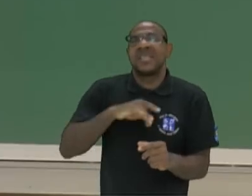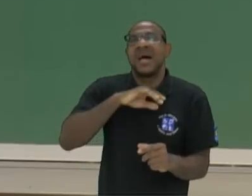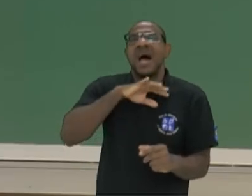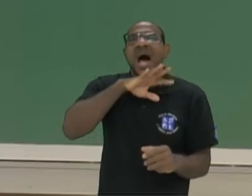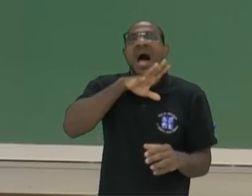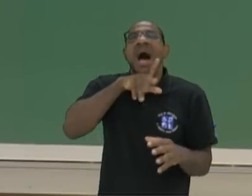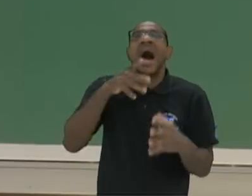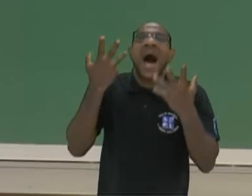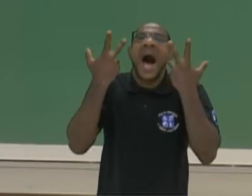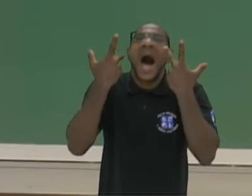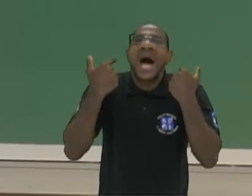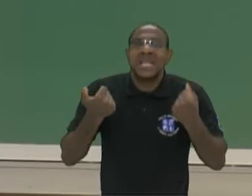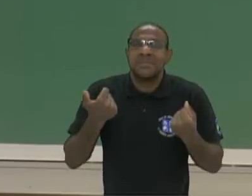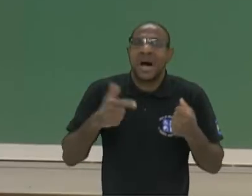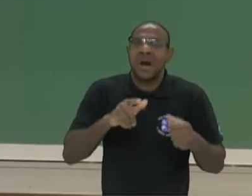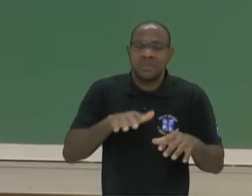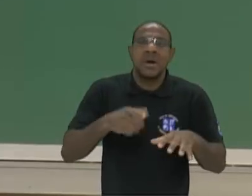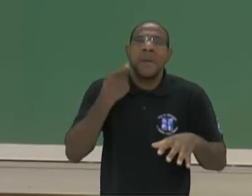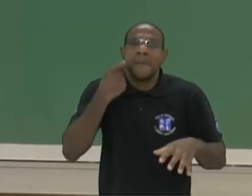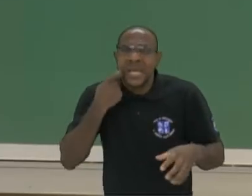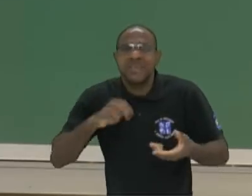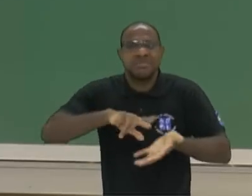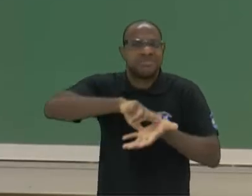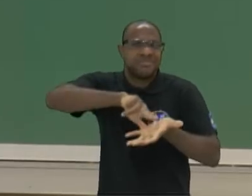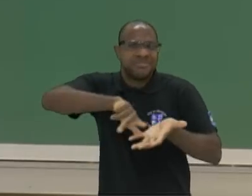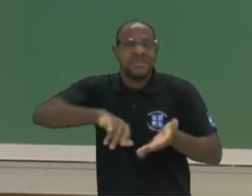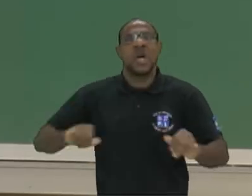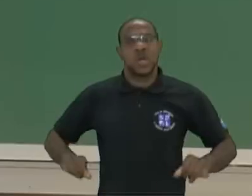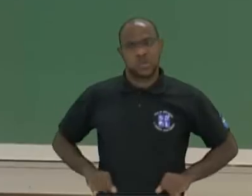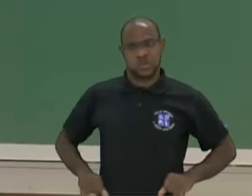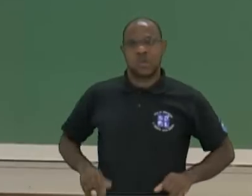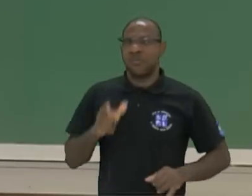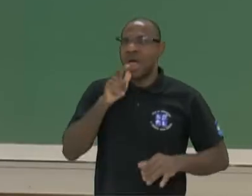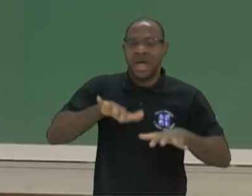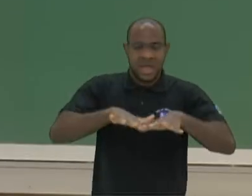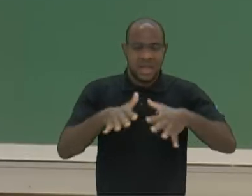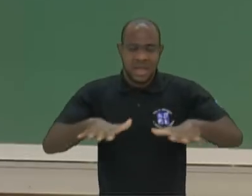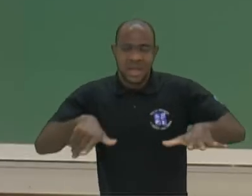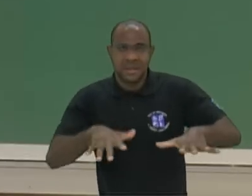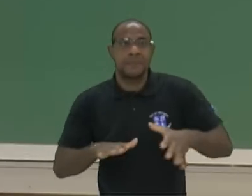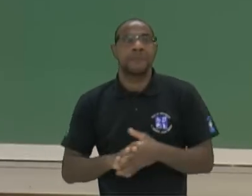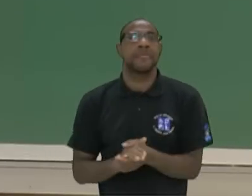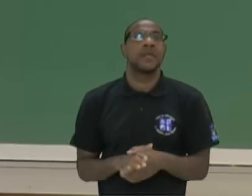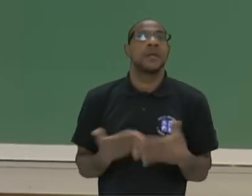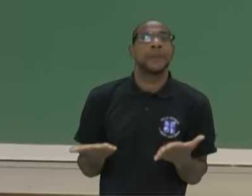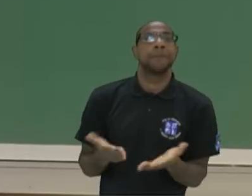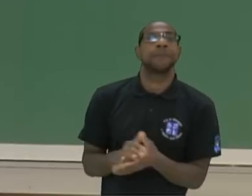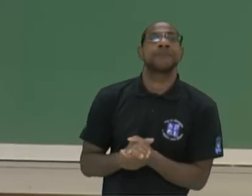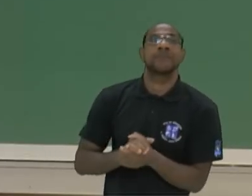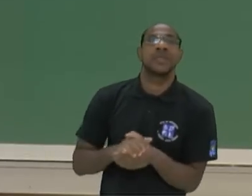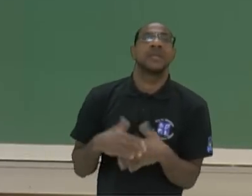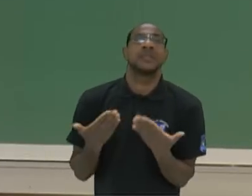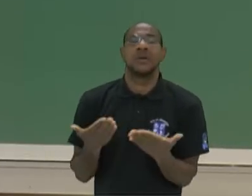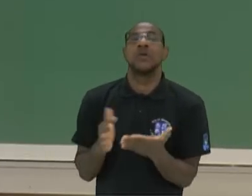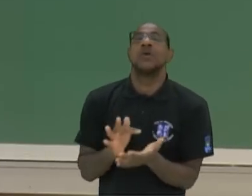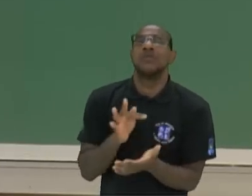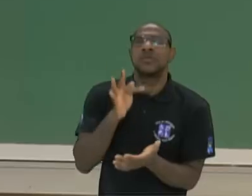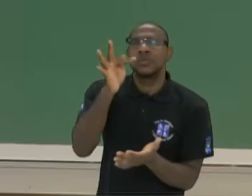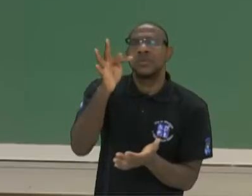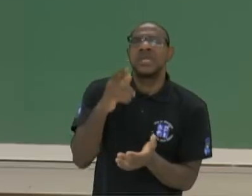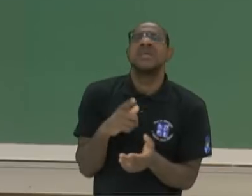Relatos como esse, olha lá uma atividade para a gente, geram em nós um certo medo do futuro, da humanidade. Por exemplo, dizer